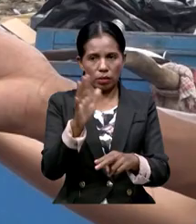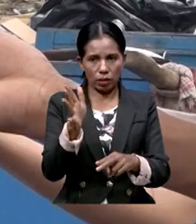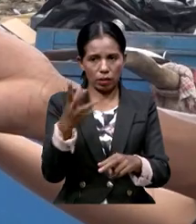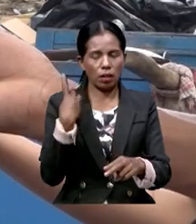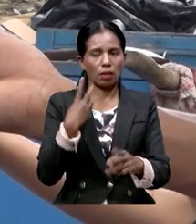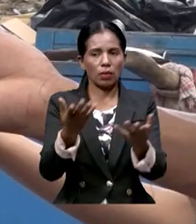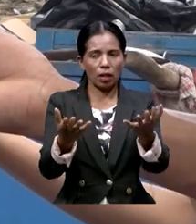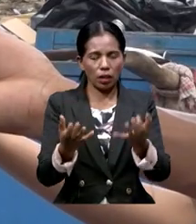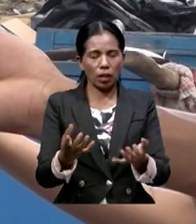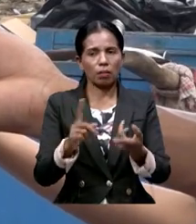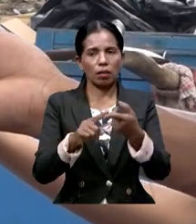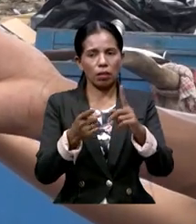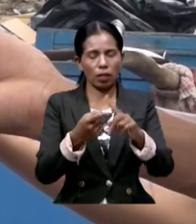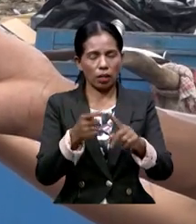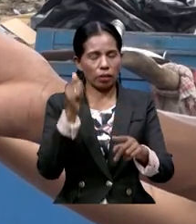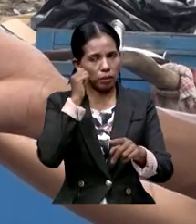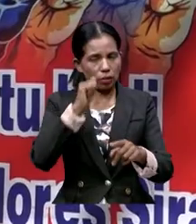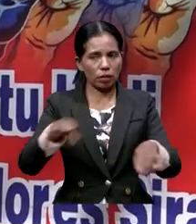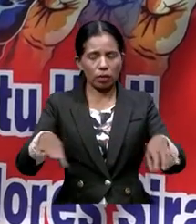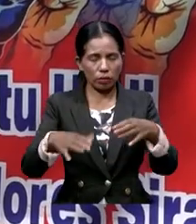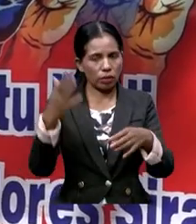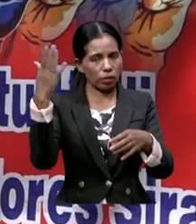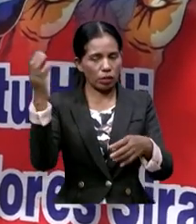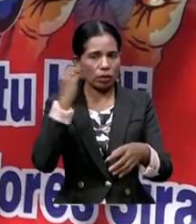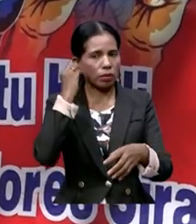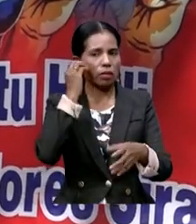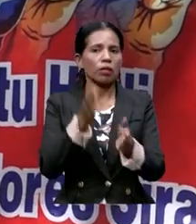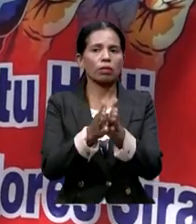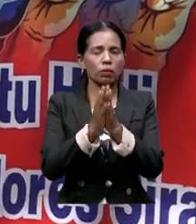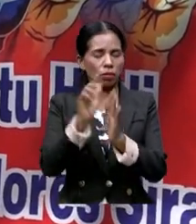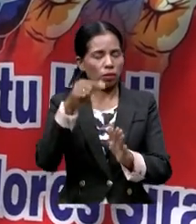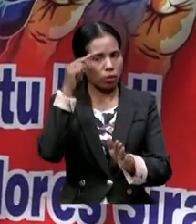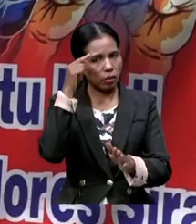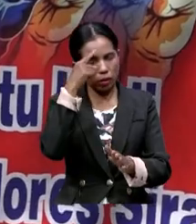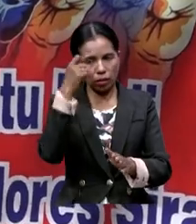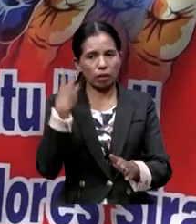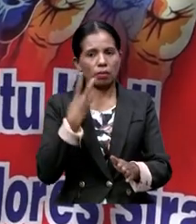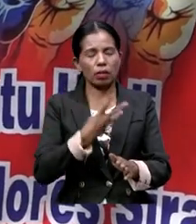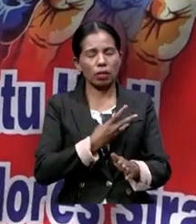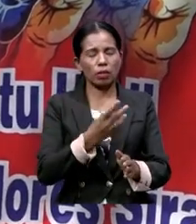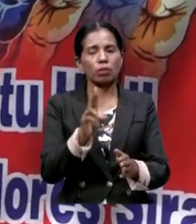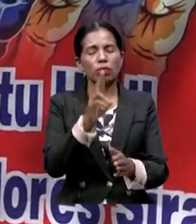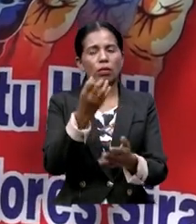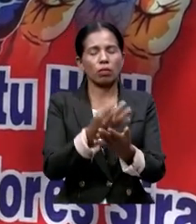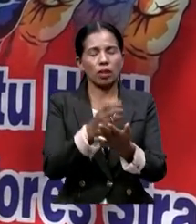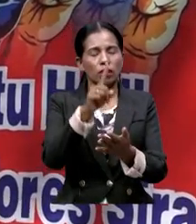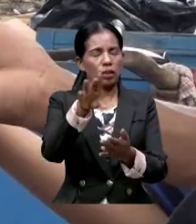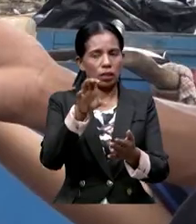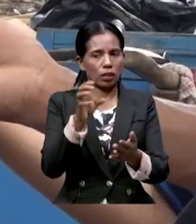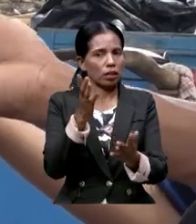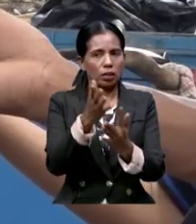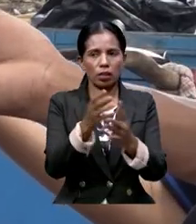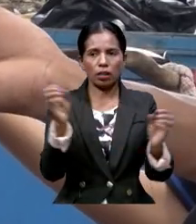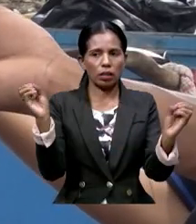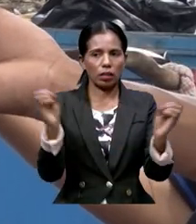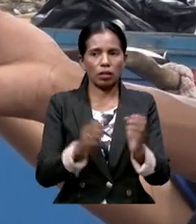kara kami feto malu se rebe servisu todamba malara ma husu ba governo mane. Tamba ita kair 100 ni ita tamba ya loza laran la totan